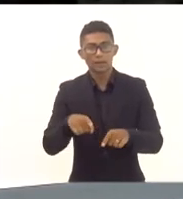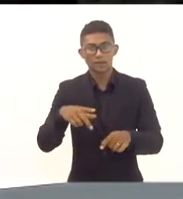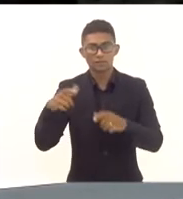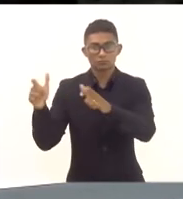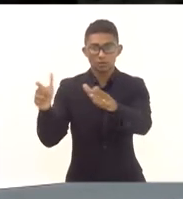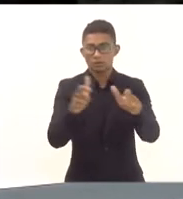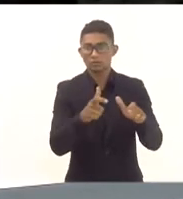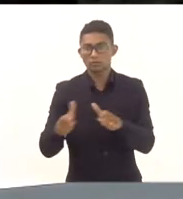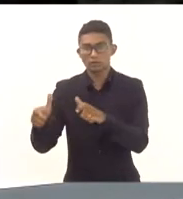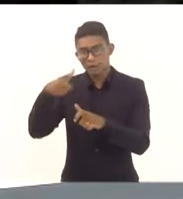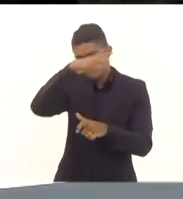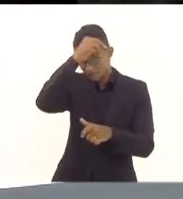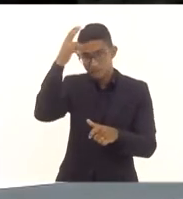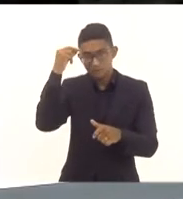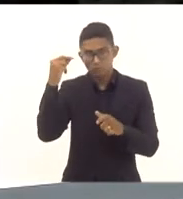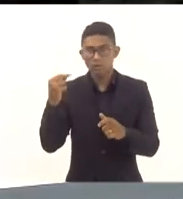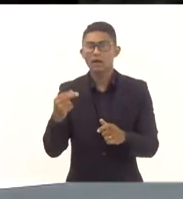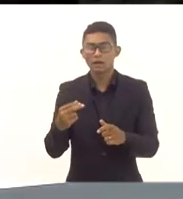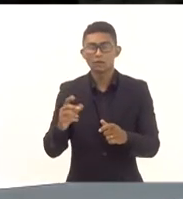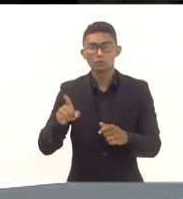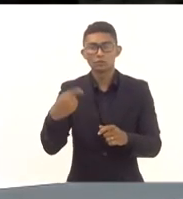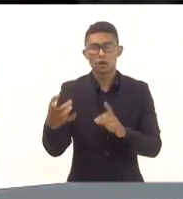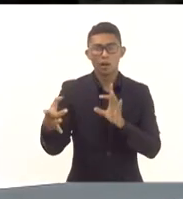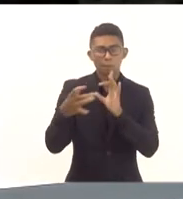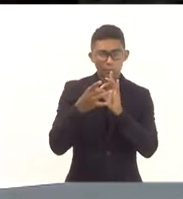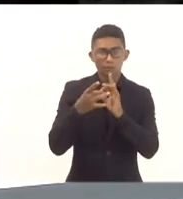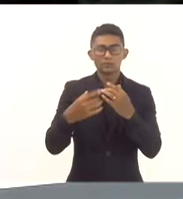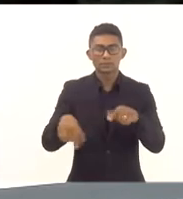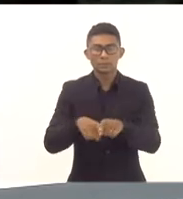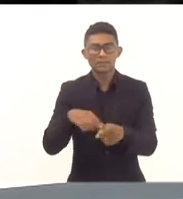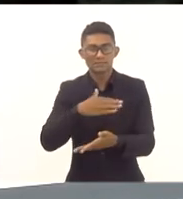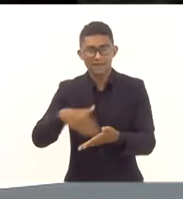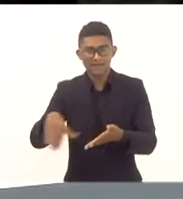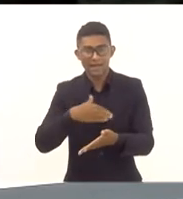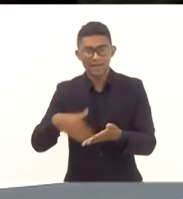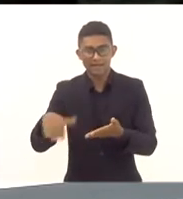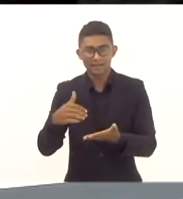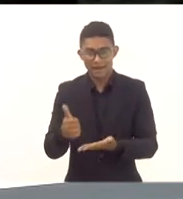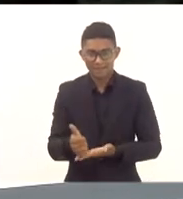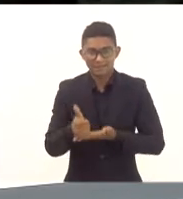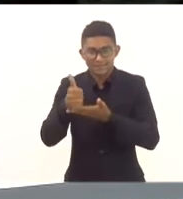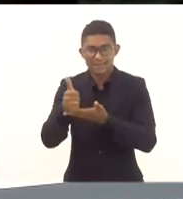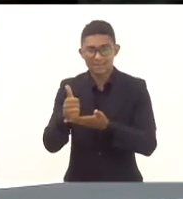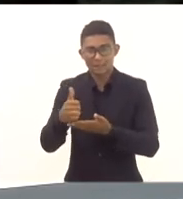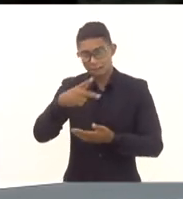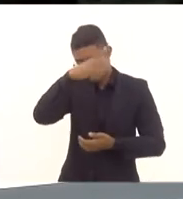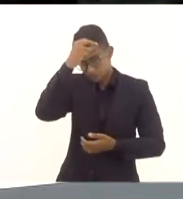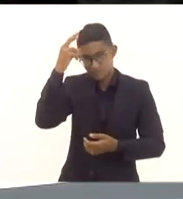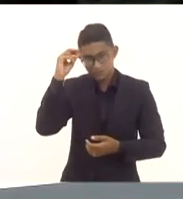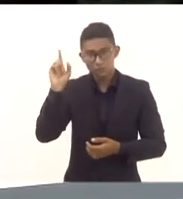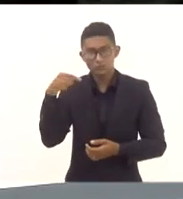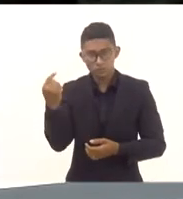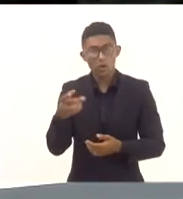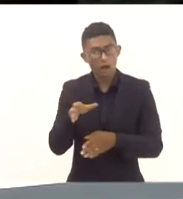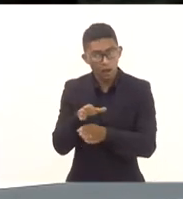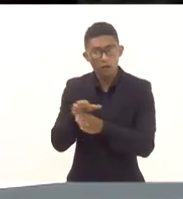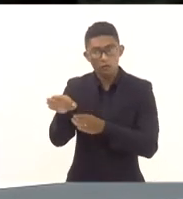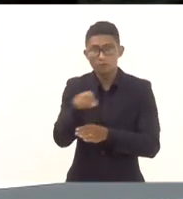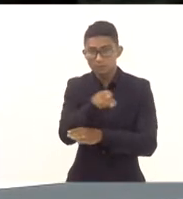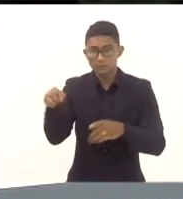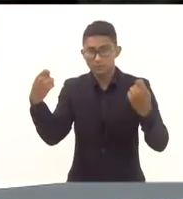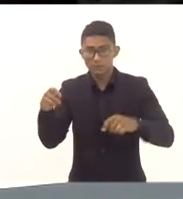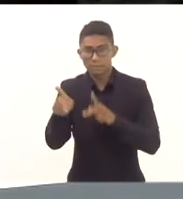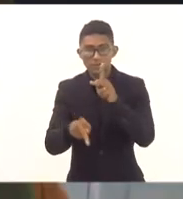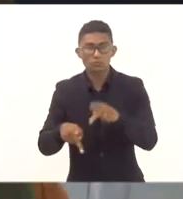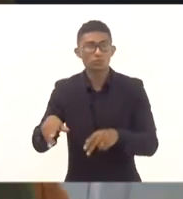também através da Secretaria de Assistência Municipal e que a gente orienta que seja informado a eles têm que ser